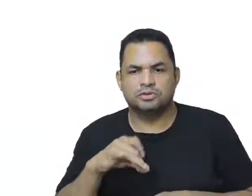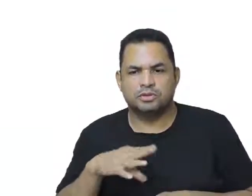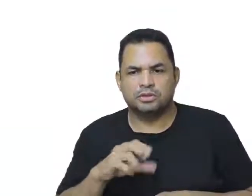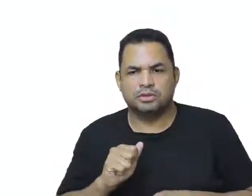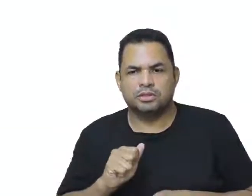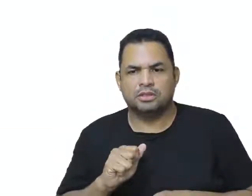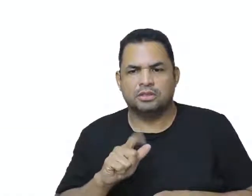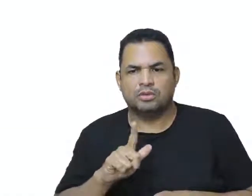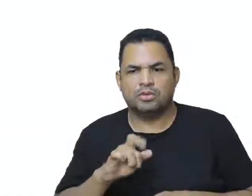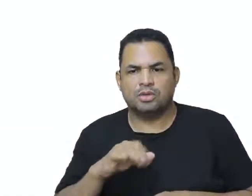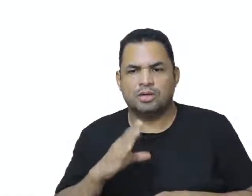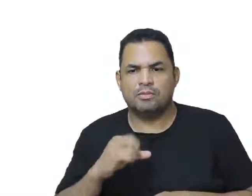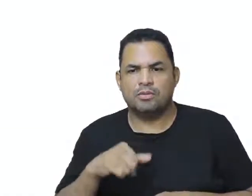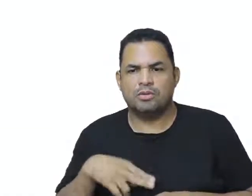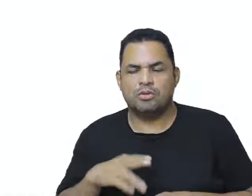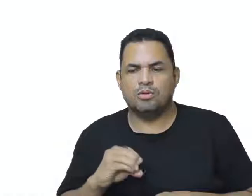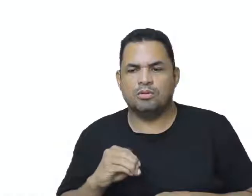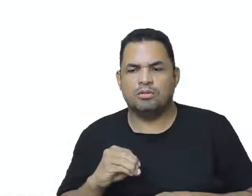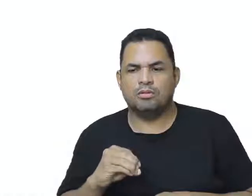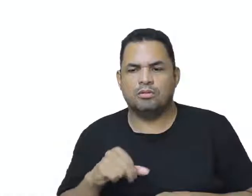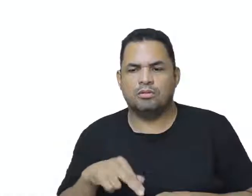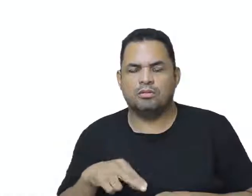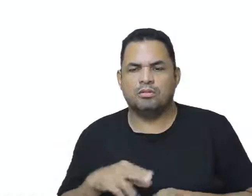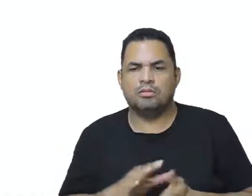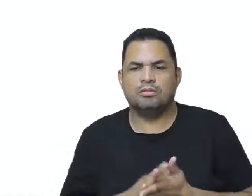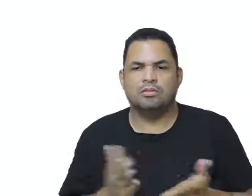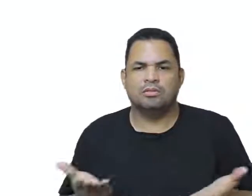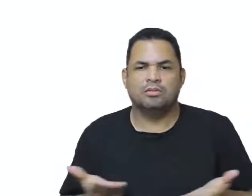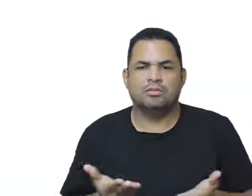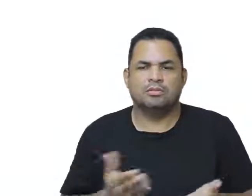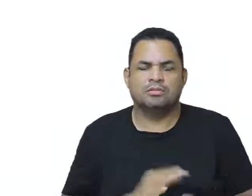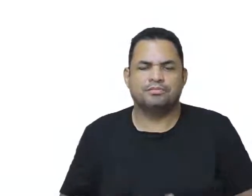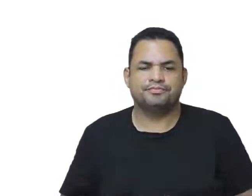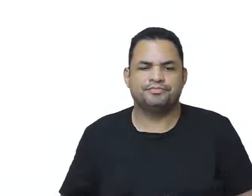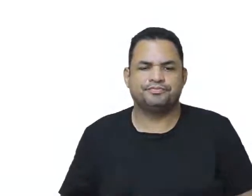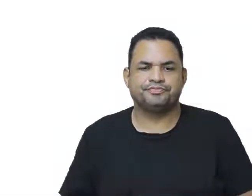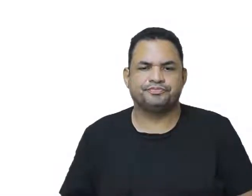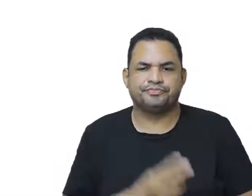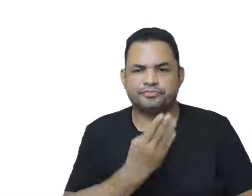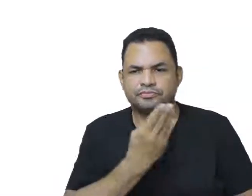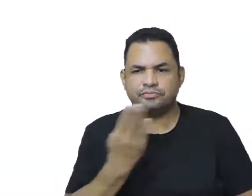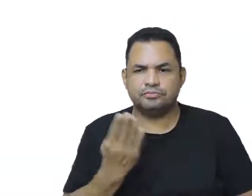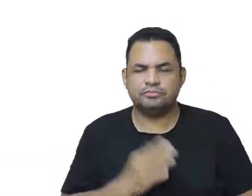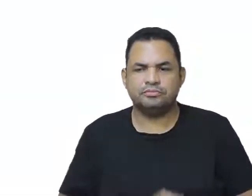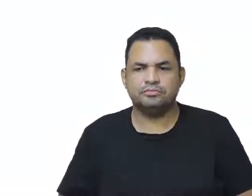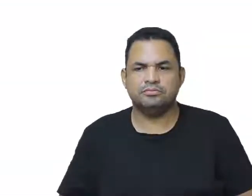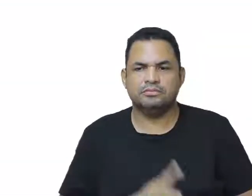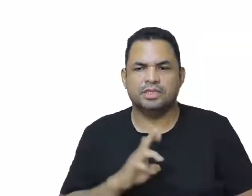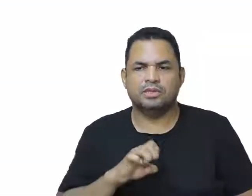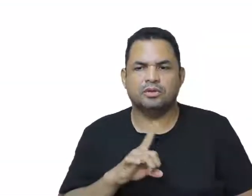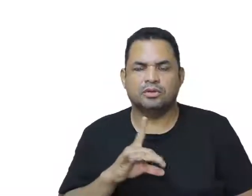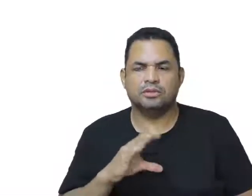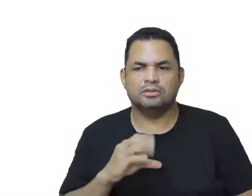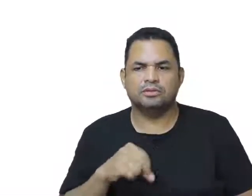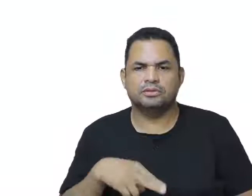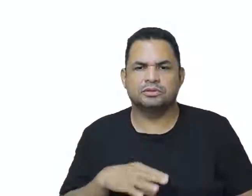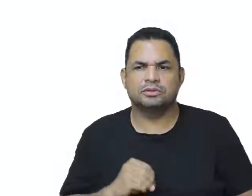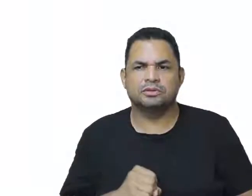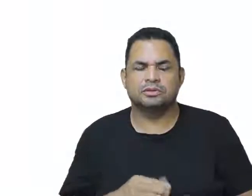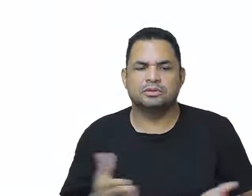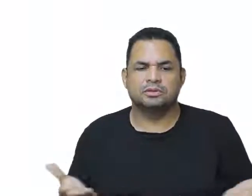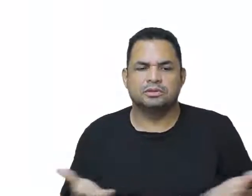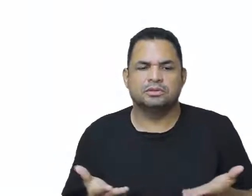digestivas são exócrinas e hormônios como insulina e glucagon são endócrinas. Beleza, pessoal?